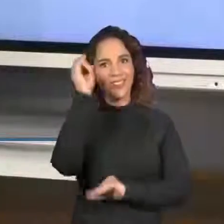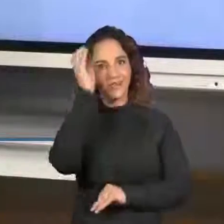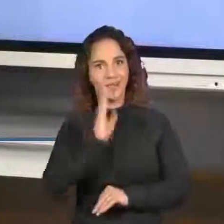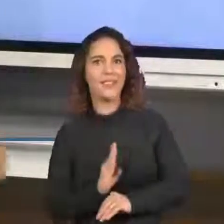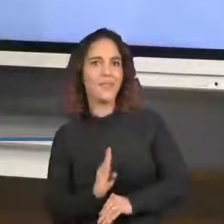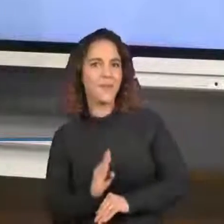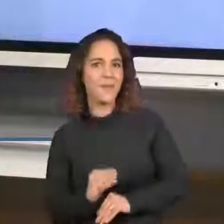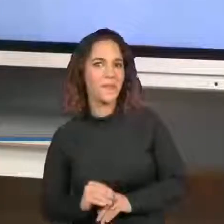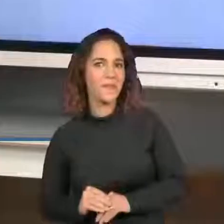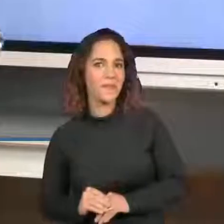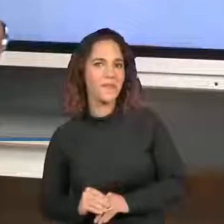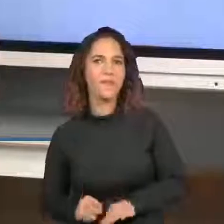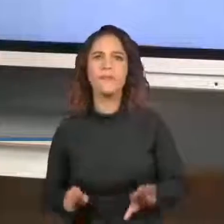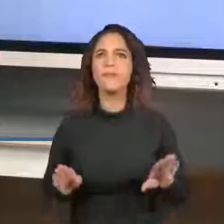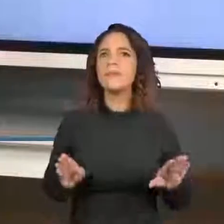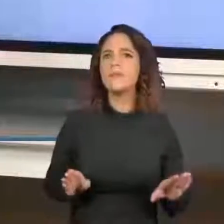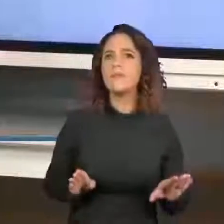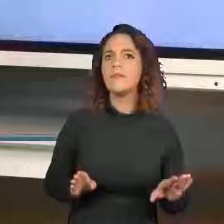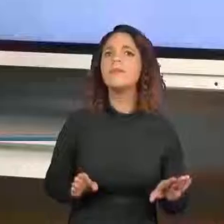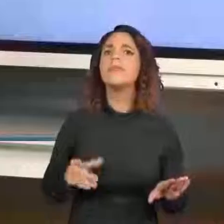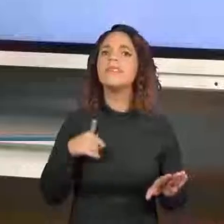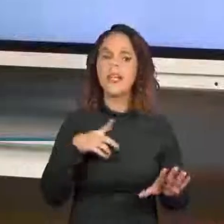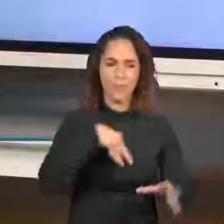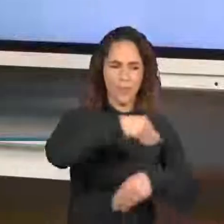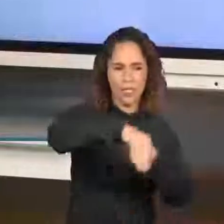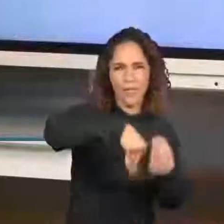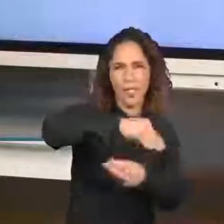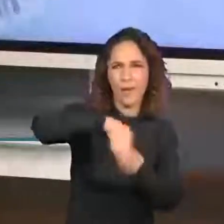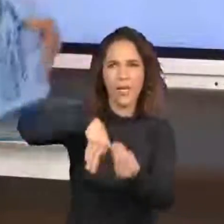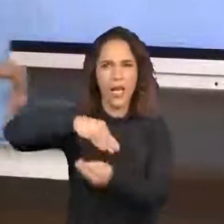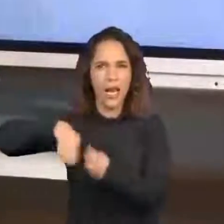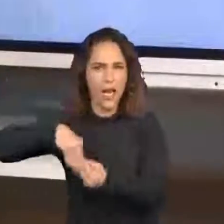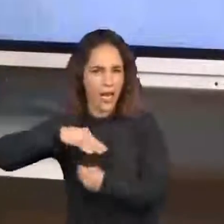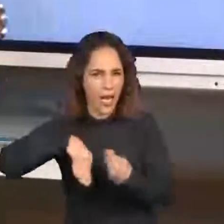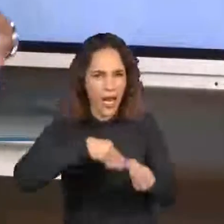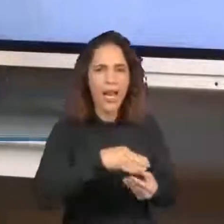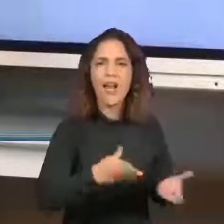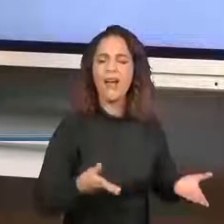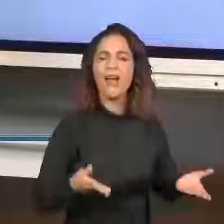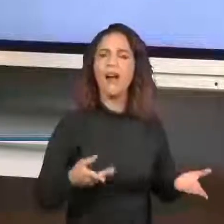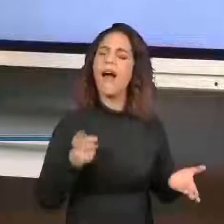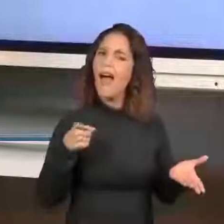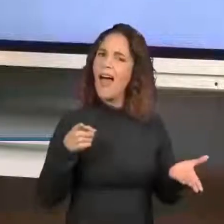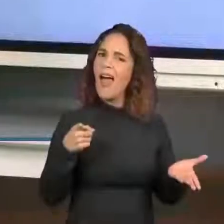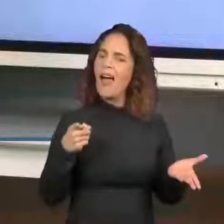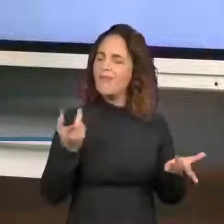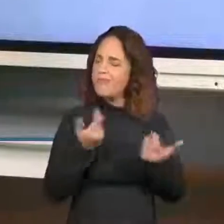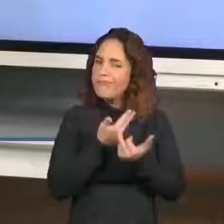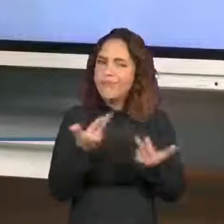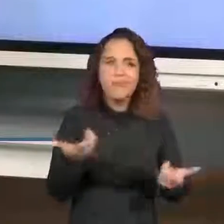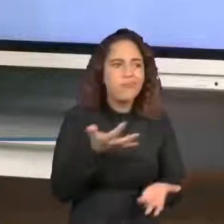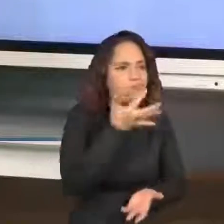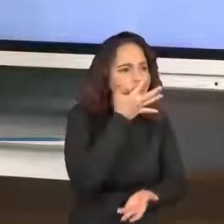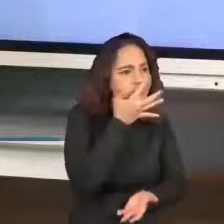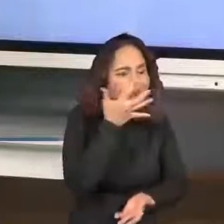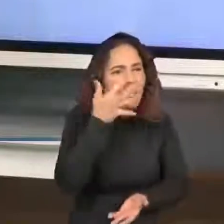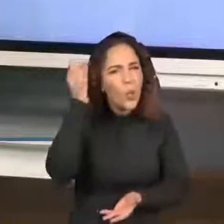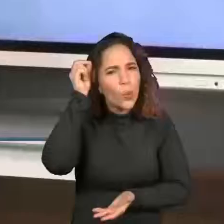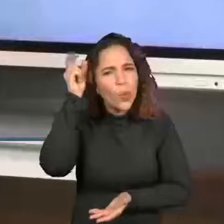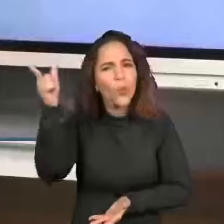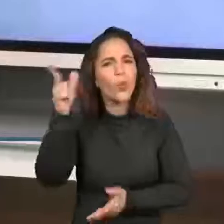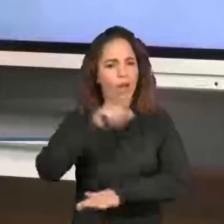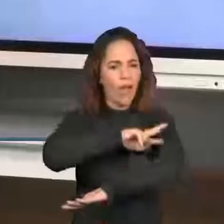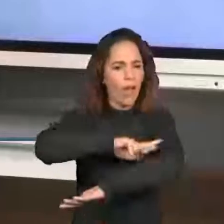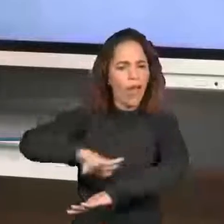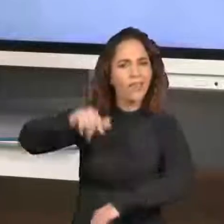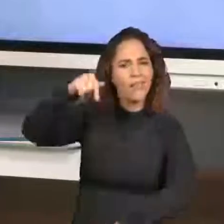é, se temos tantas misturas, se é tão rico todo esse cenário cultural e étnico